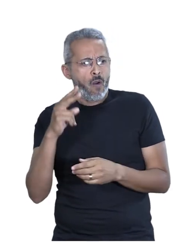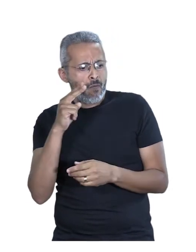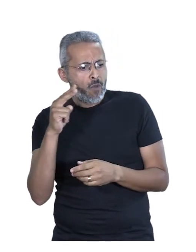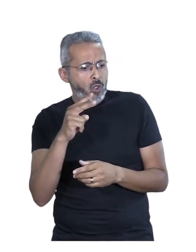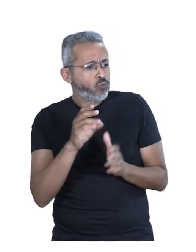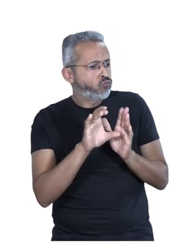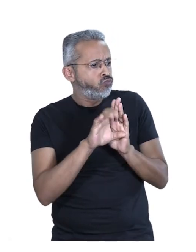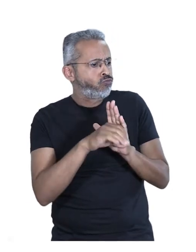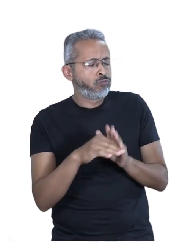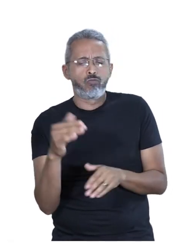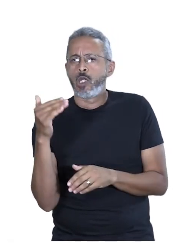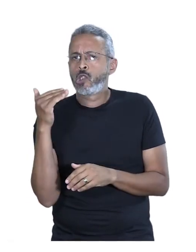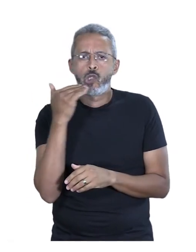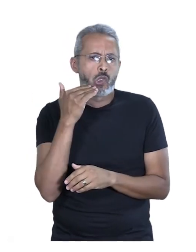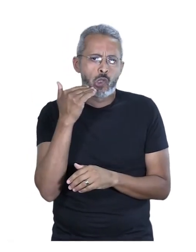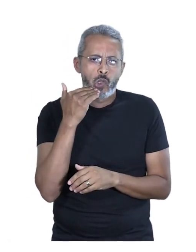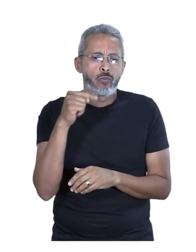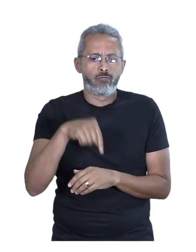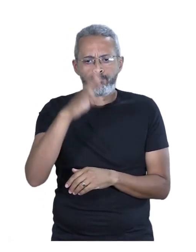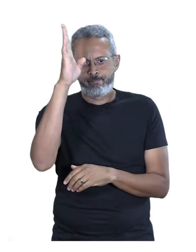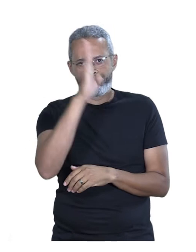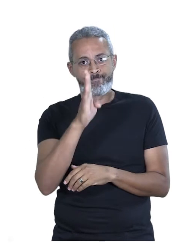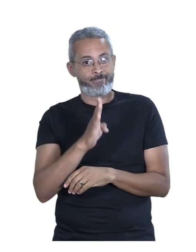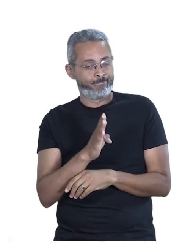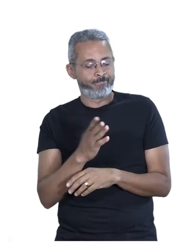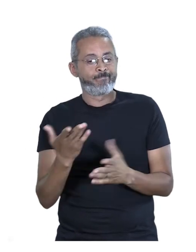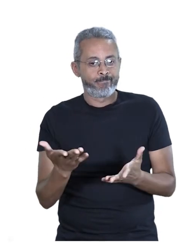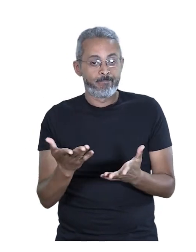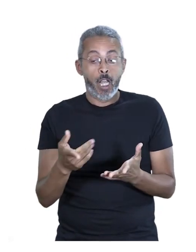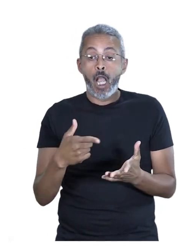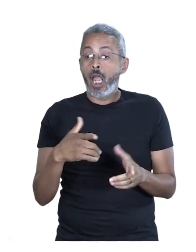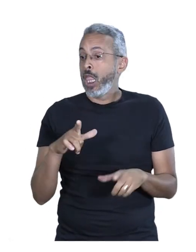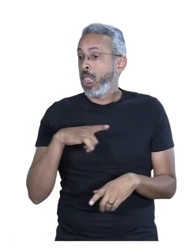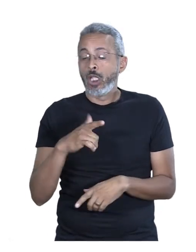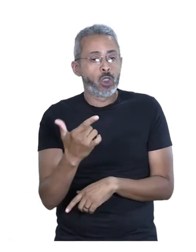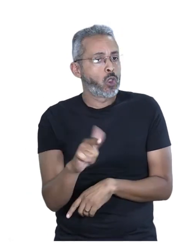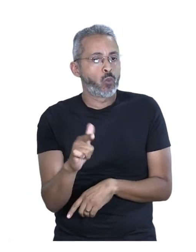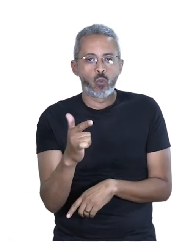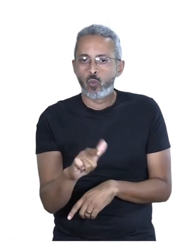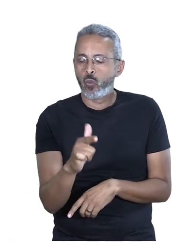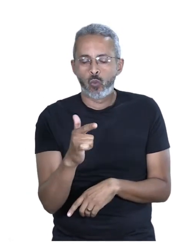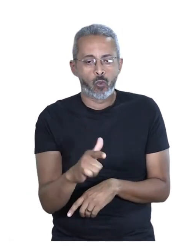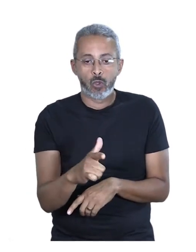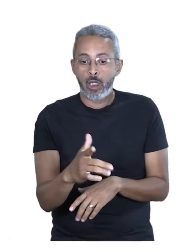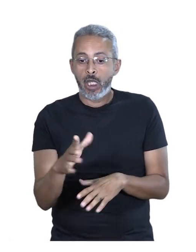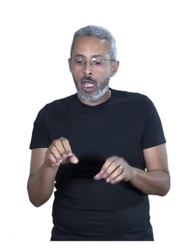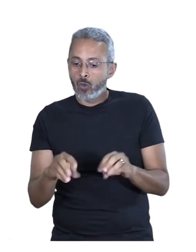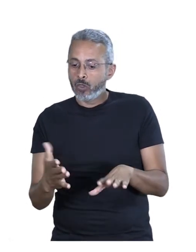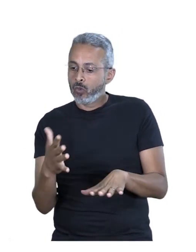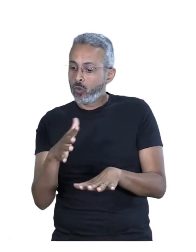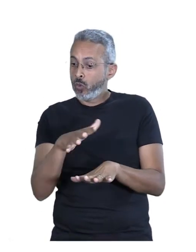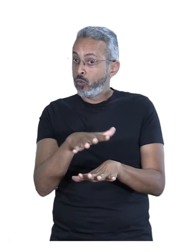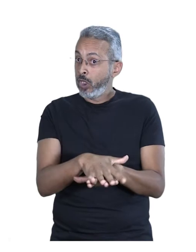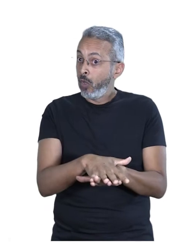esse conceito encontra-se deturpado no Brasil, à medida que a oferta não apenas da educação inclusiva, como também